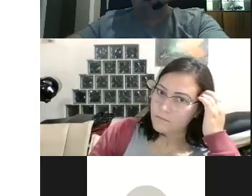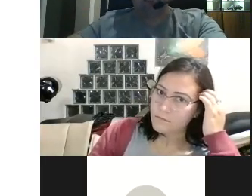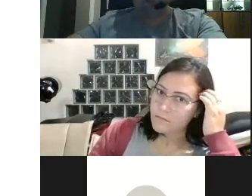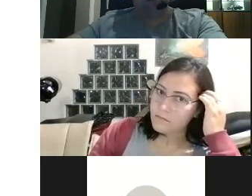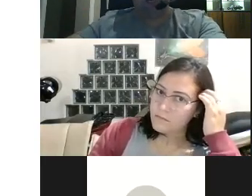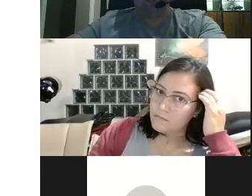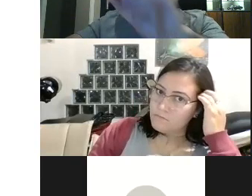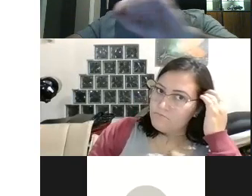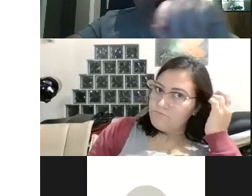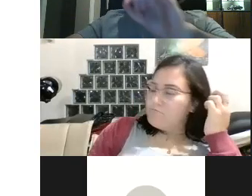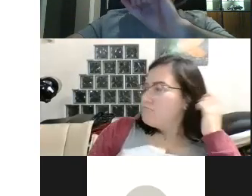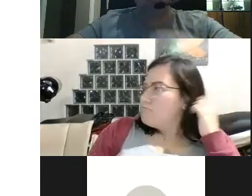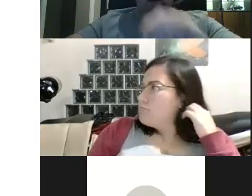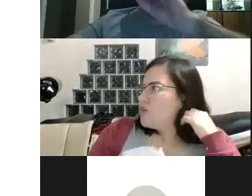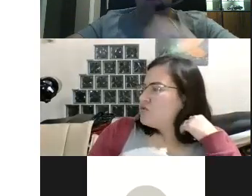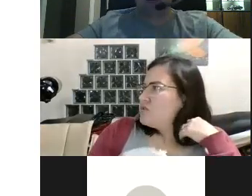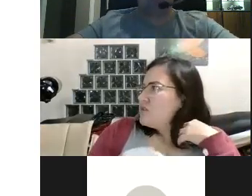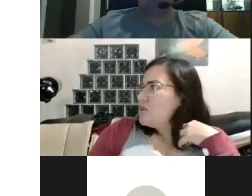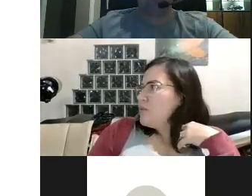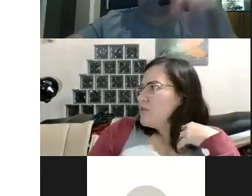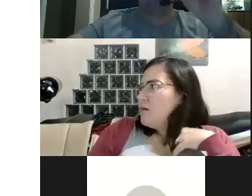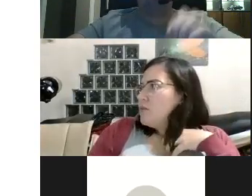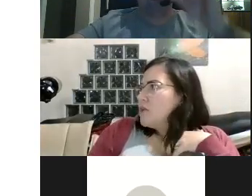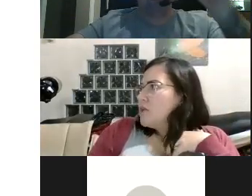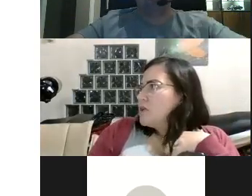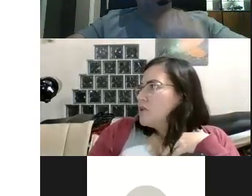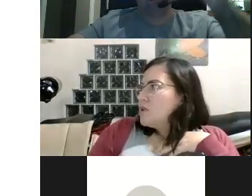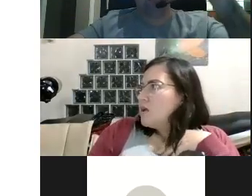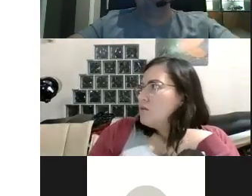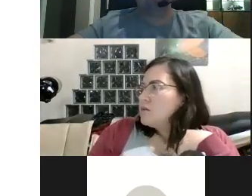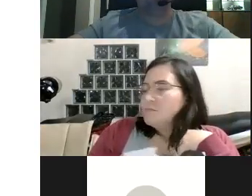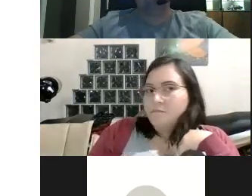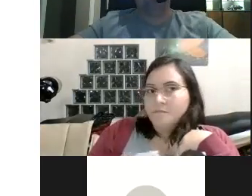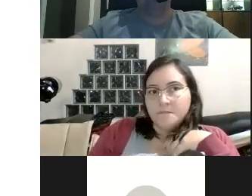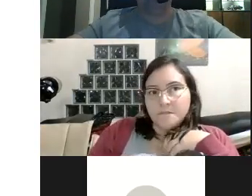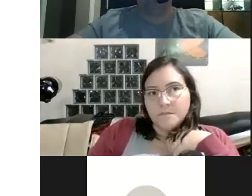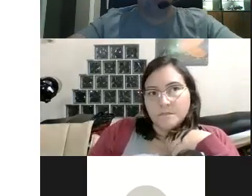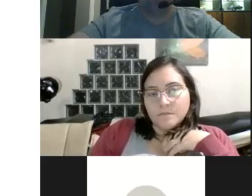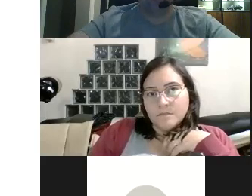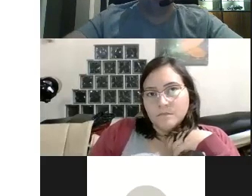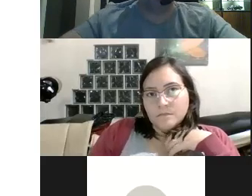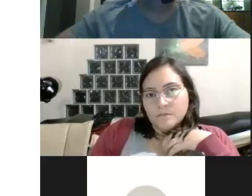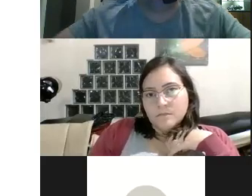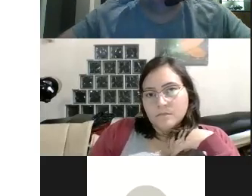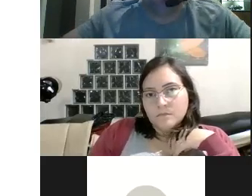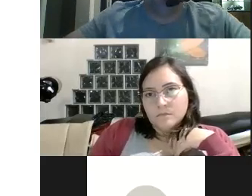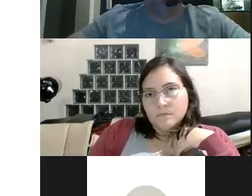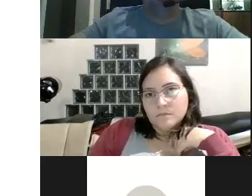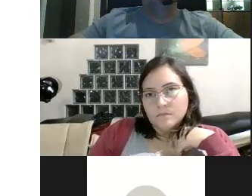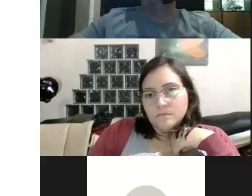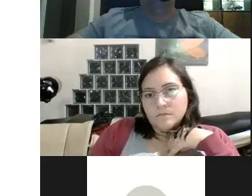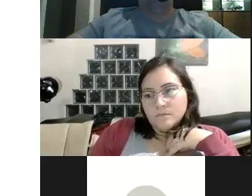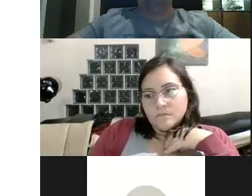é uma coisa diferente? Não, é natural, é normal. Vai dar inundação. É normal chover